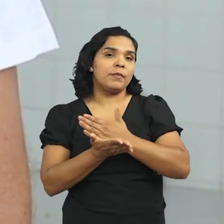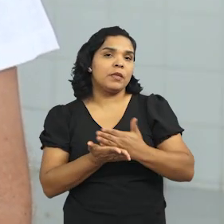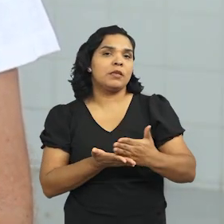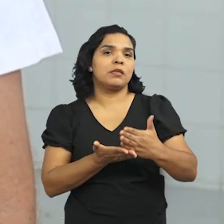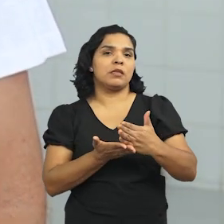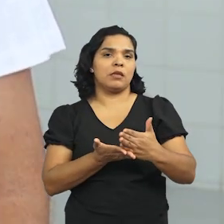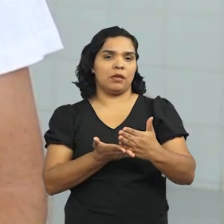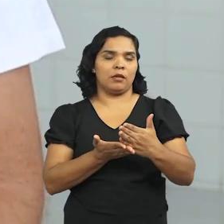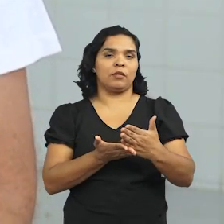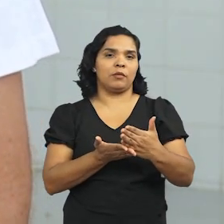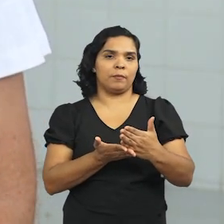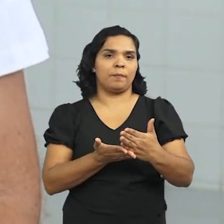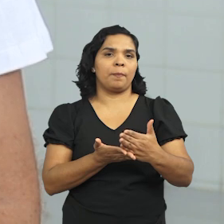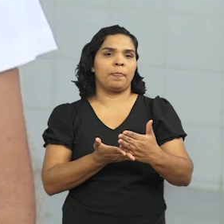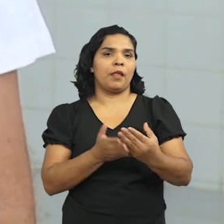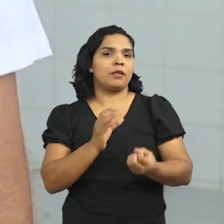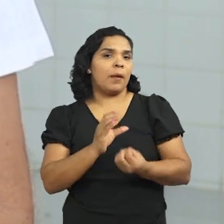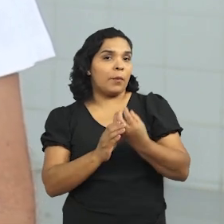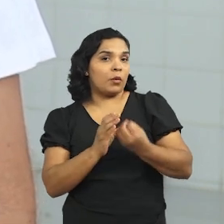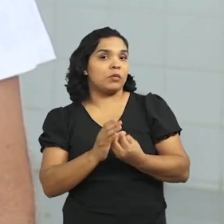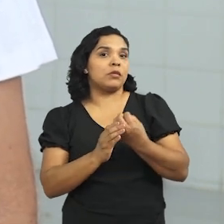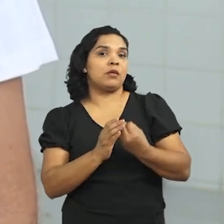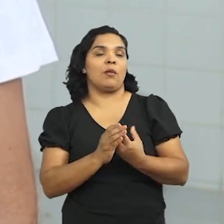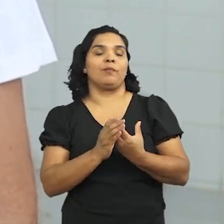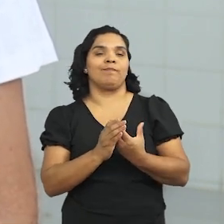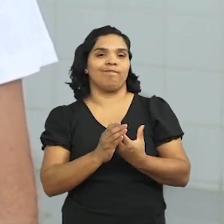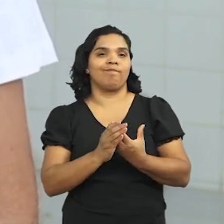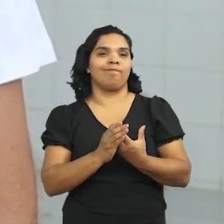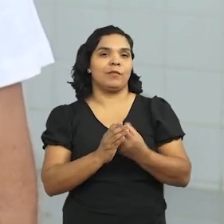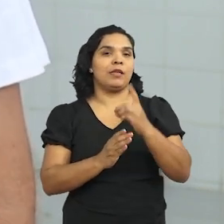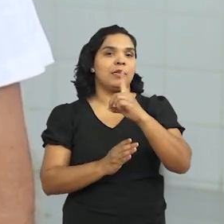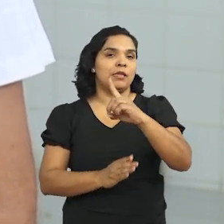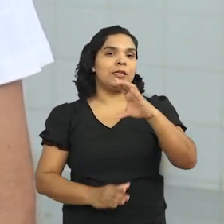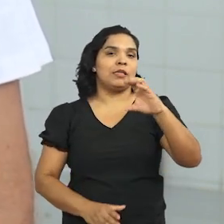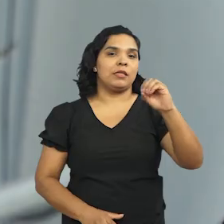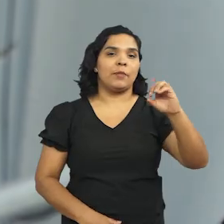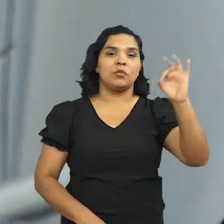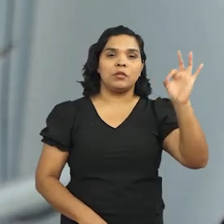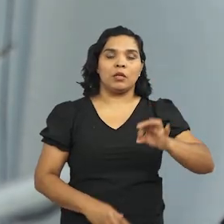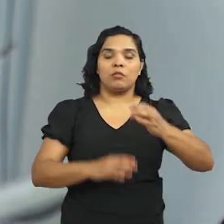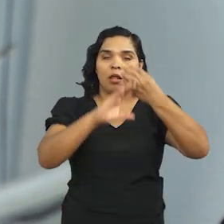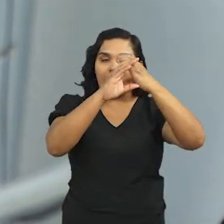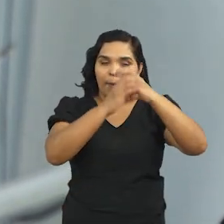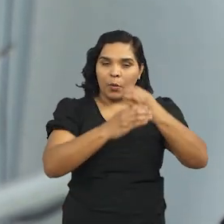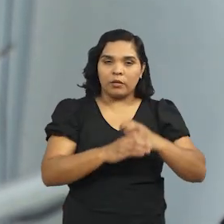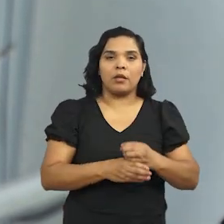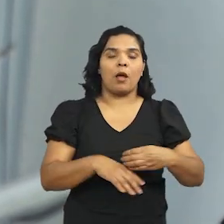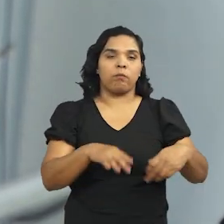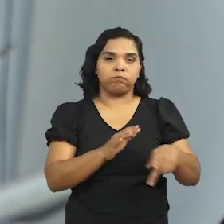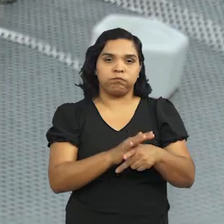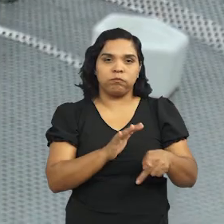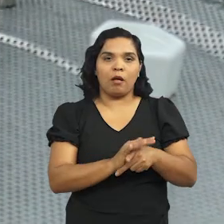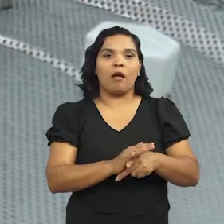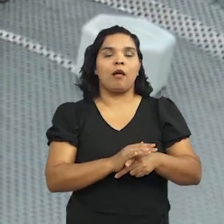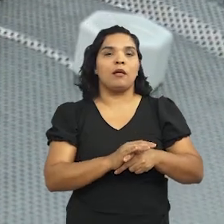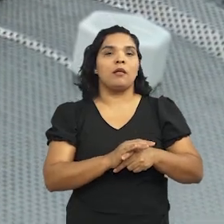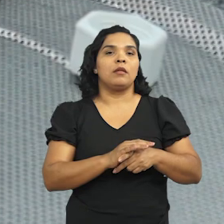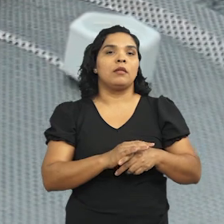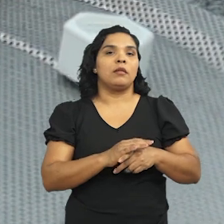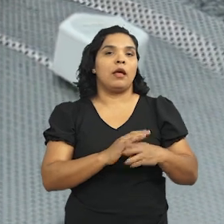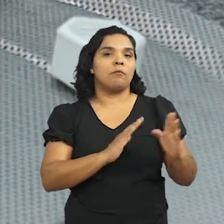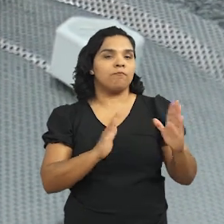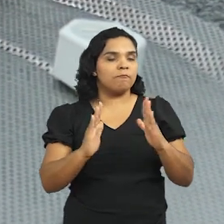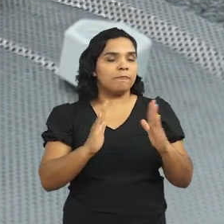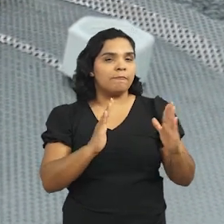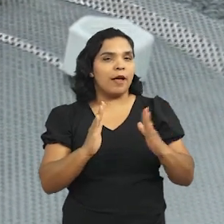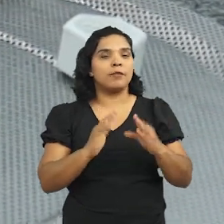está iniciando, na verdade, essa produção. É uma escala 100% laboratorial, né? E